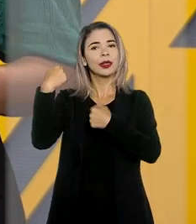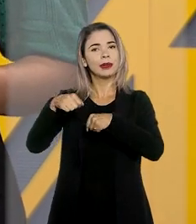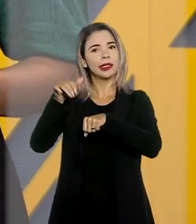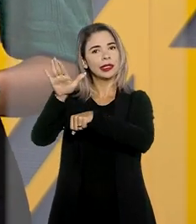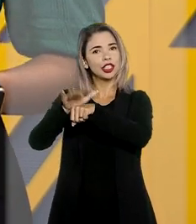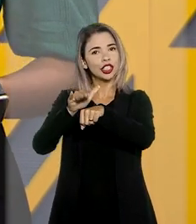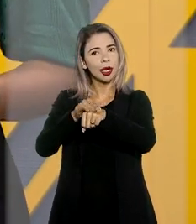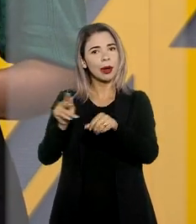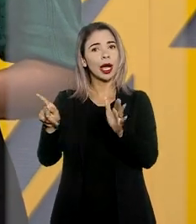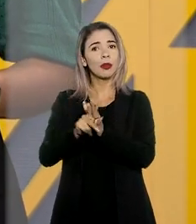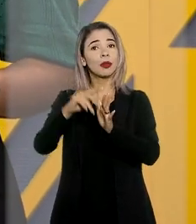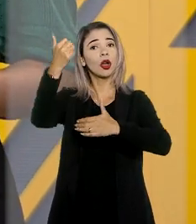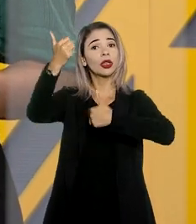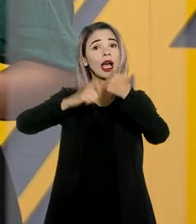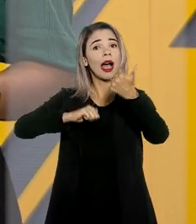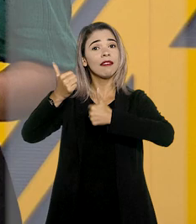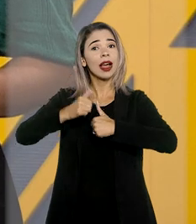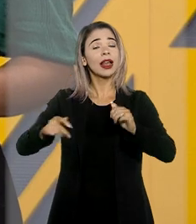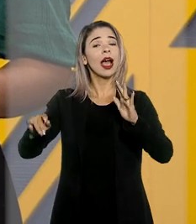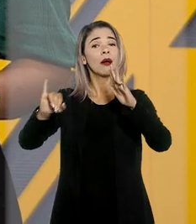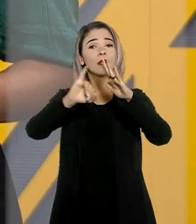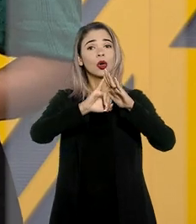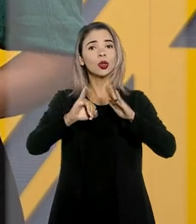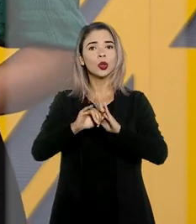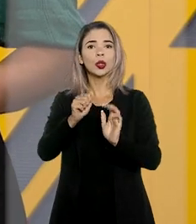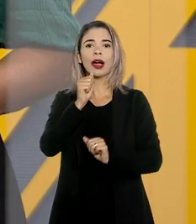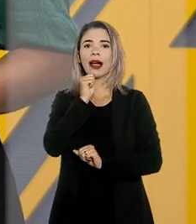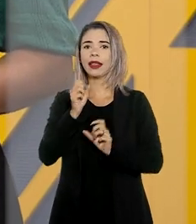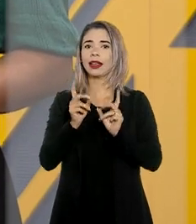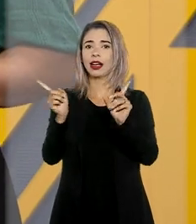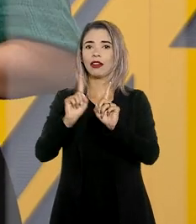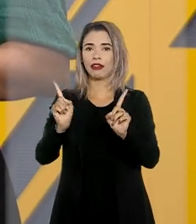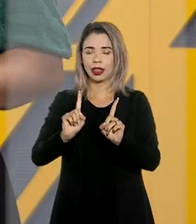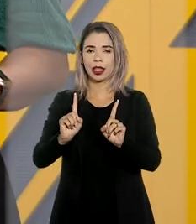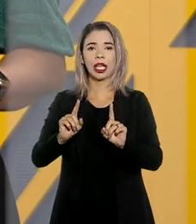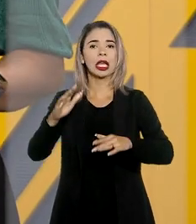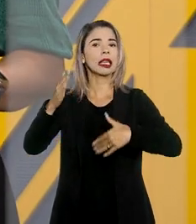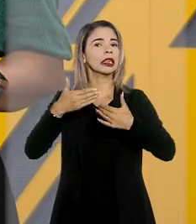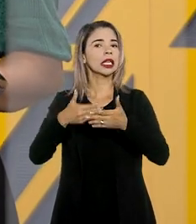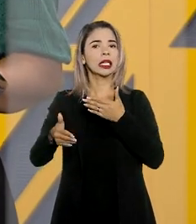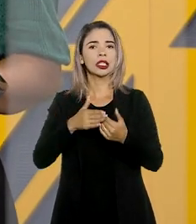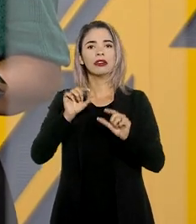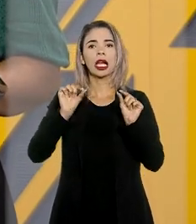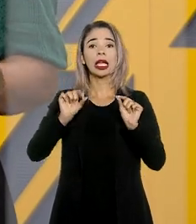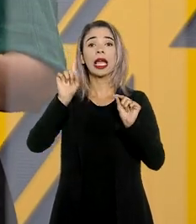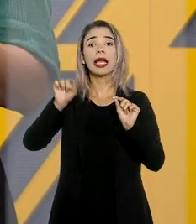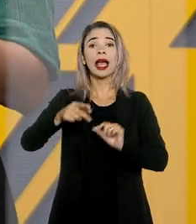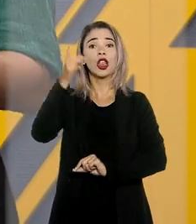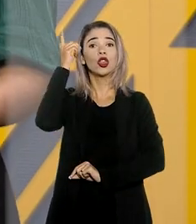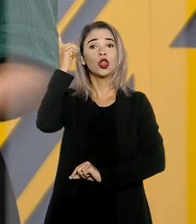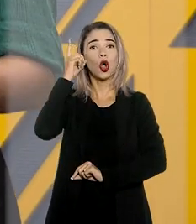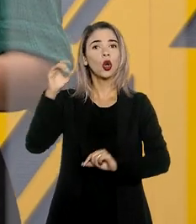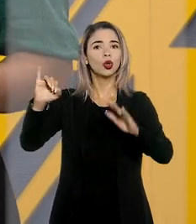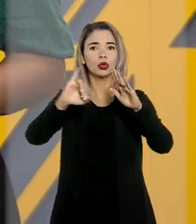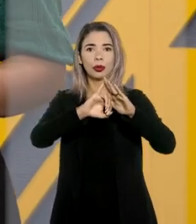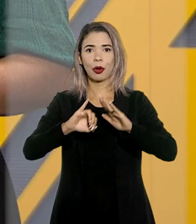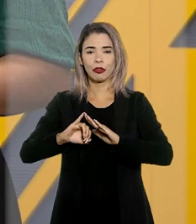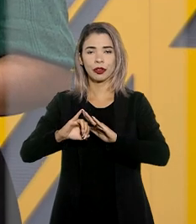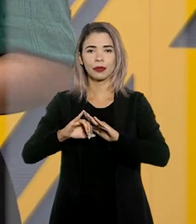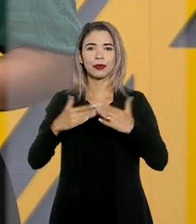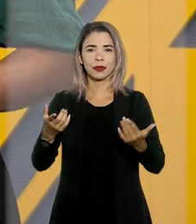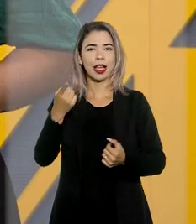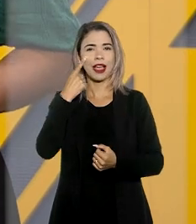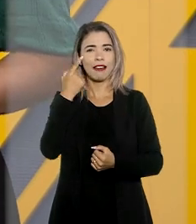ser intimados da nomeação do avaliador de imóvel penhorado, independentemente de quem seja o proprietário do